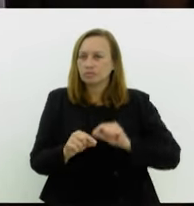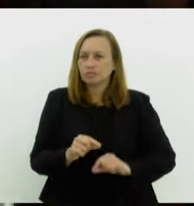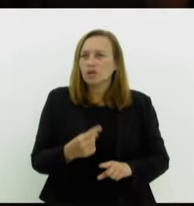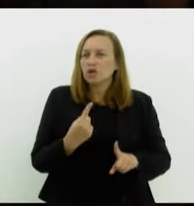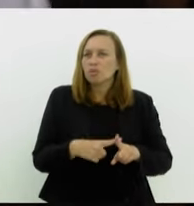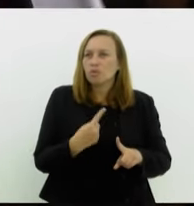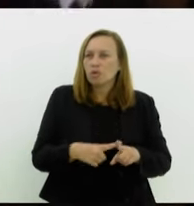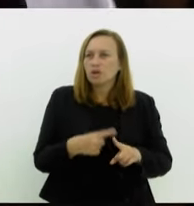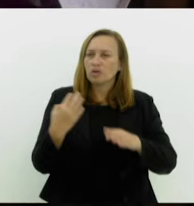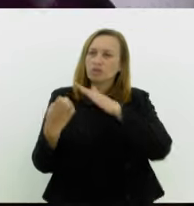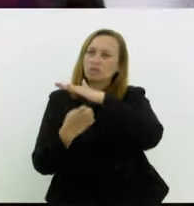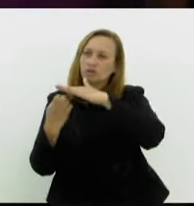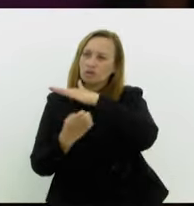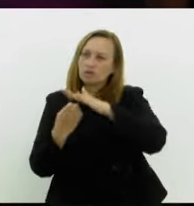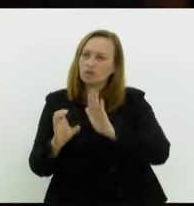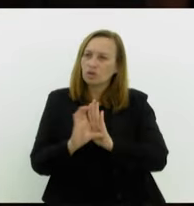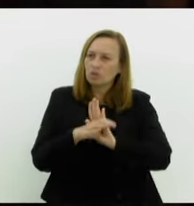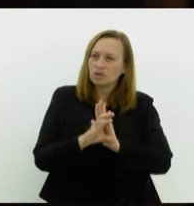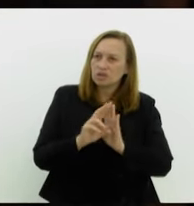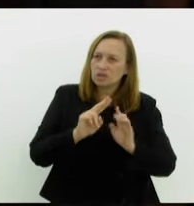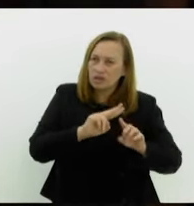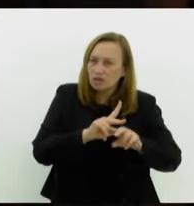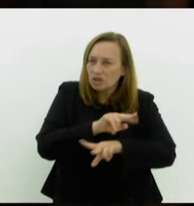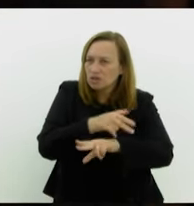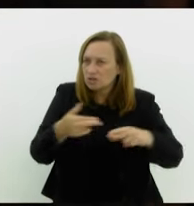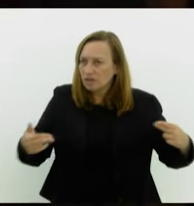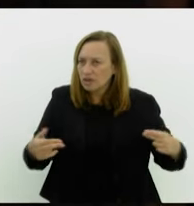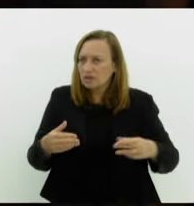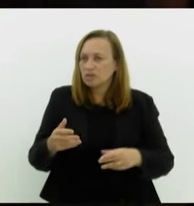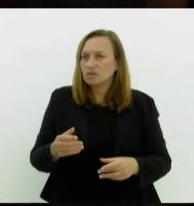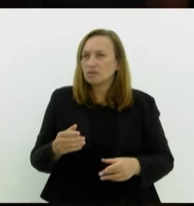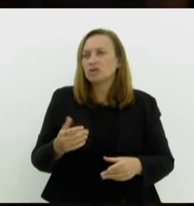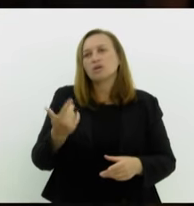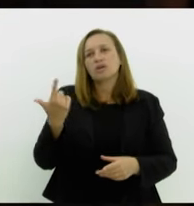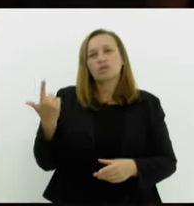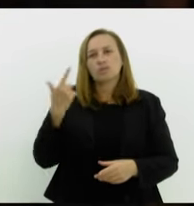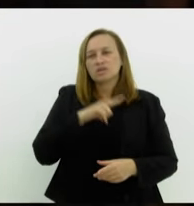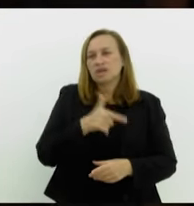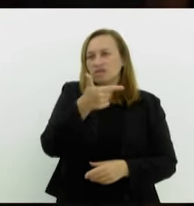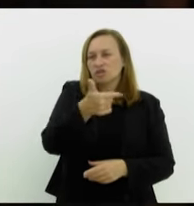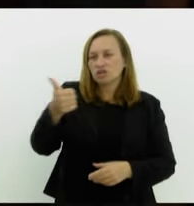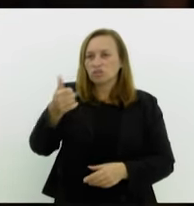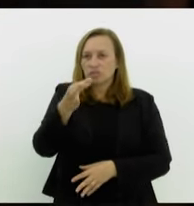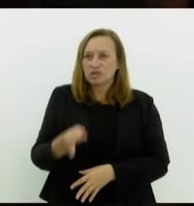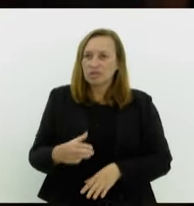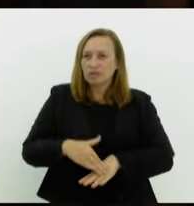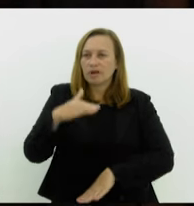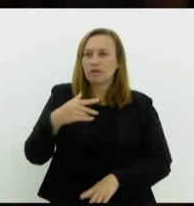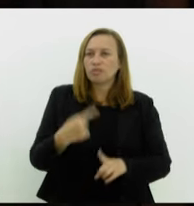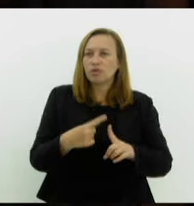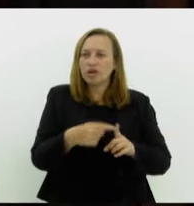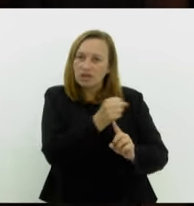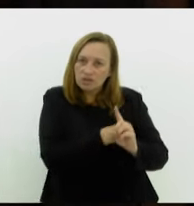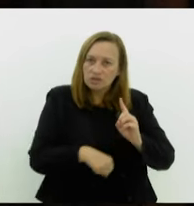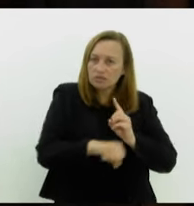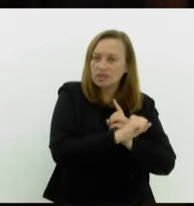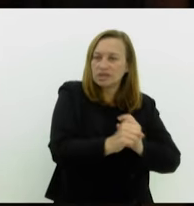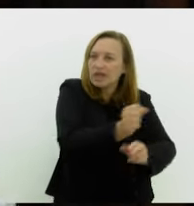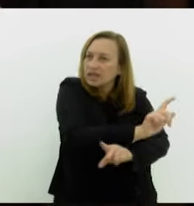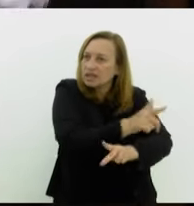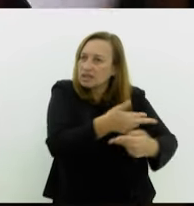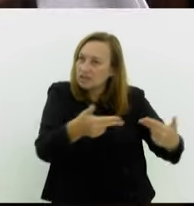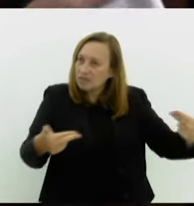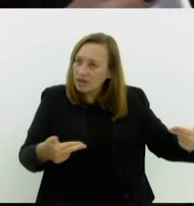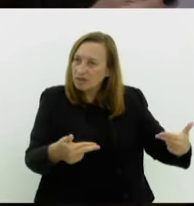que que uma empresa que tem um conselho plural fatura 21% a mais porque a sociedade é plural Então